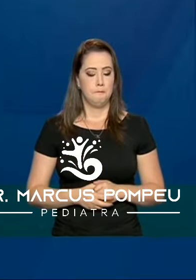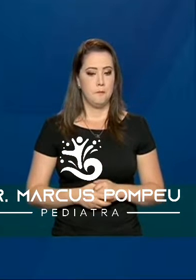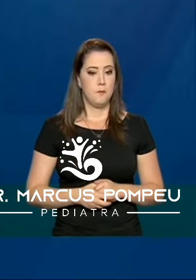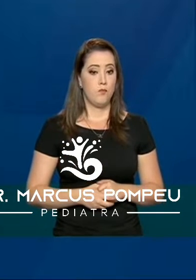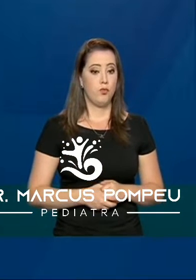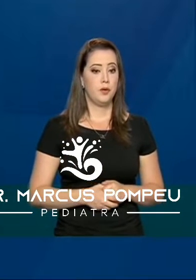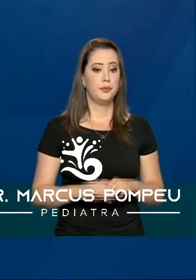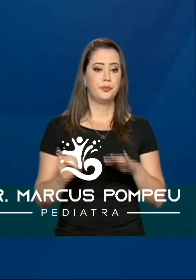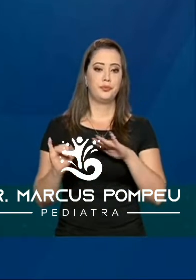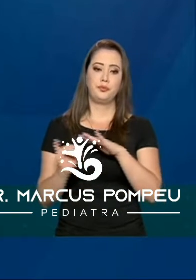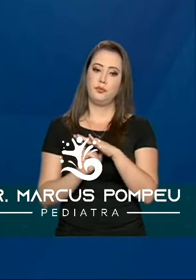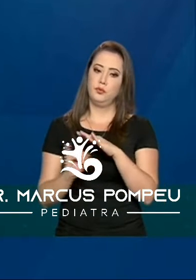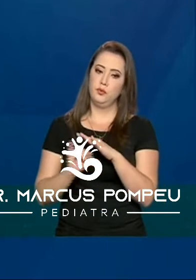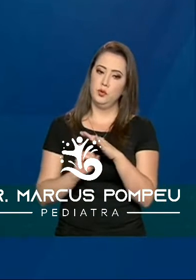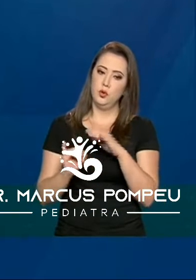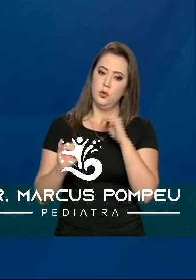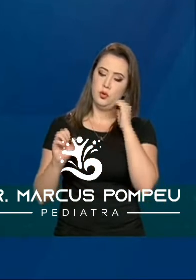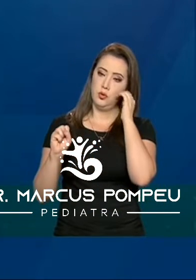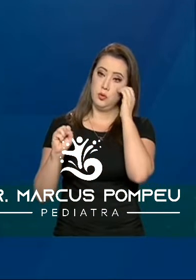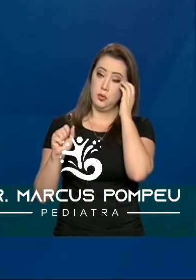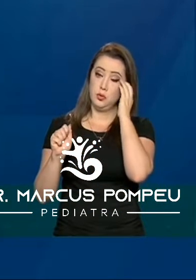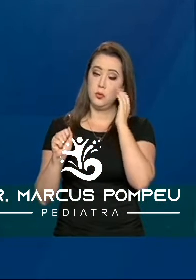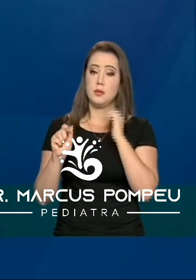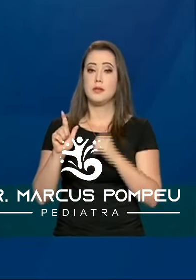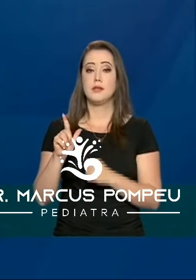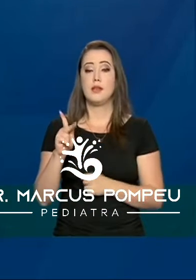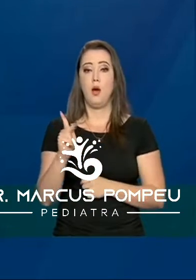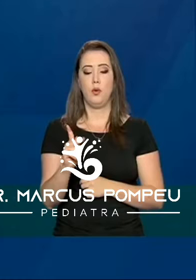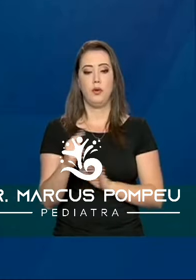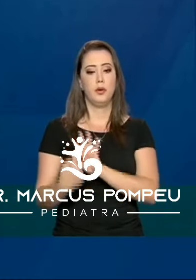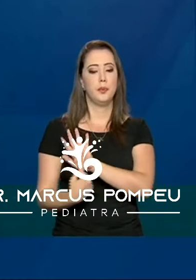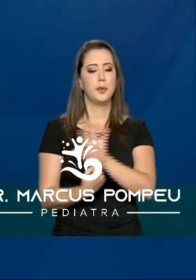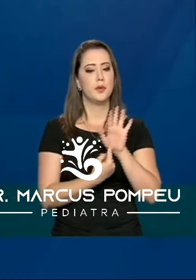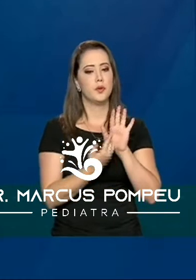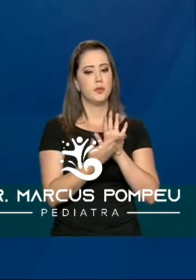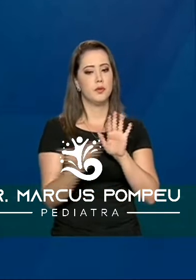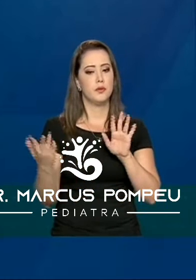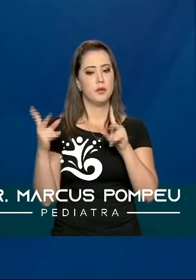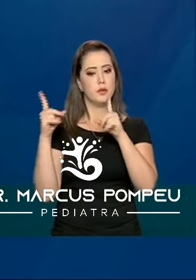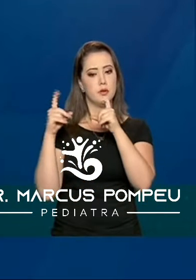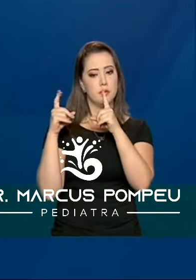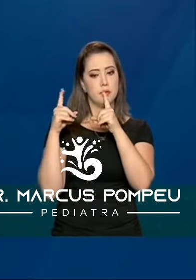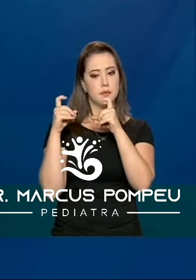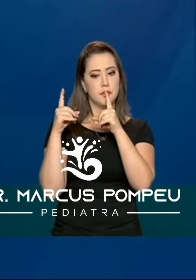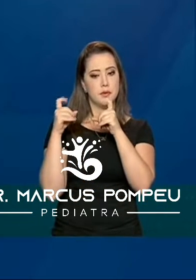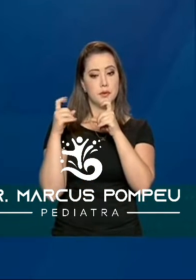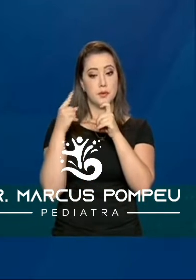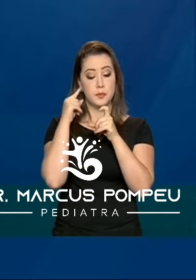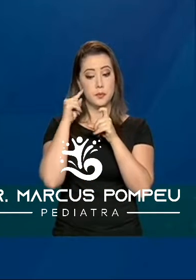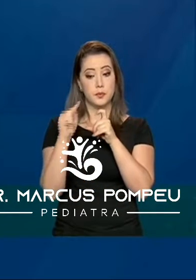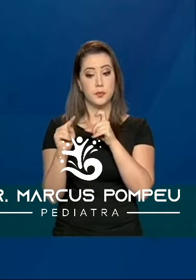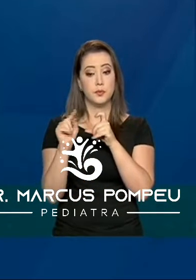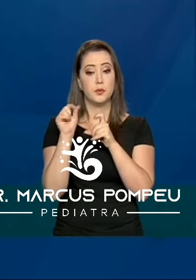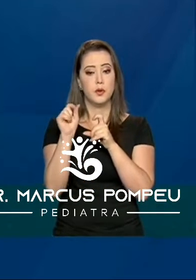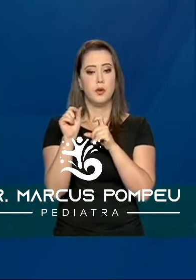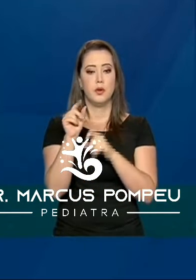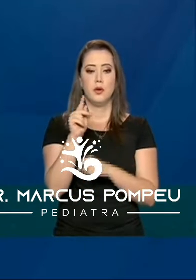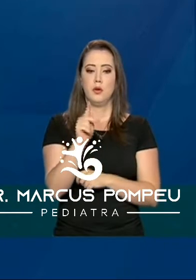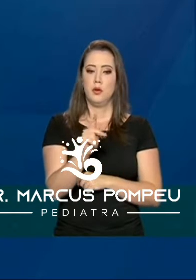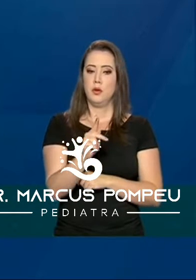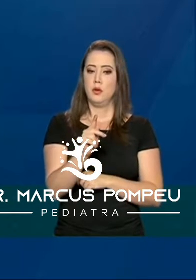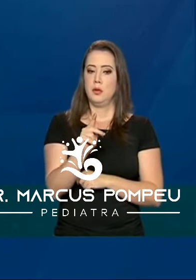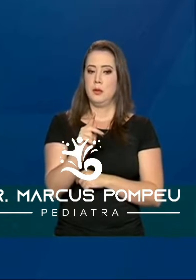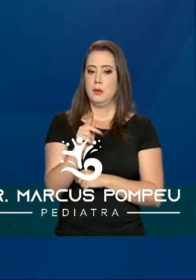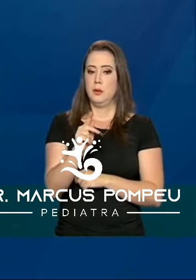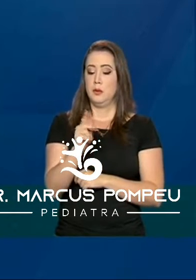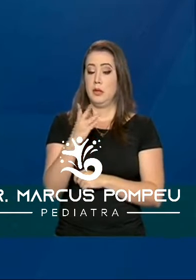O Instituto Sol, que mostrou isso aqui para vocês, ó, que vocês falar aqui, é uma fotografia de microscopia eletrônica. O que a spike proteína